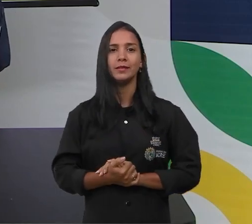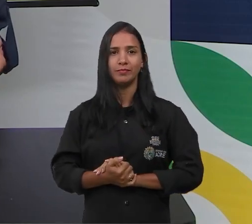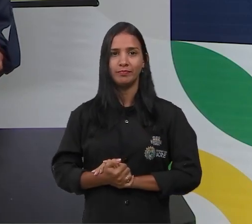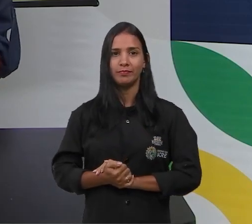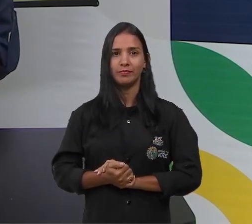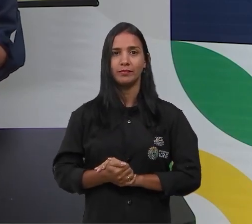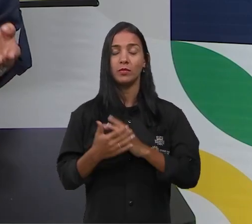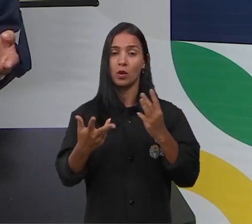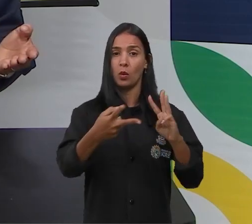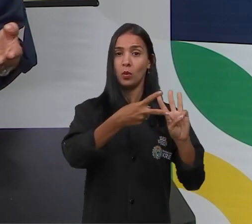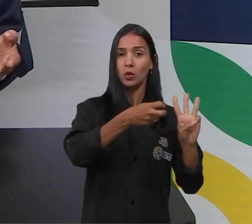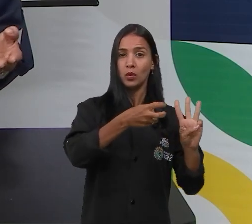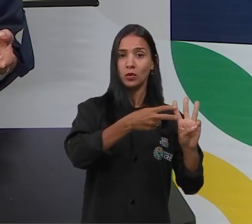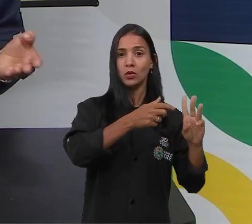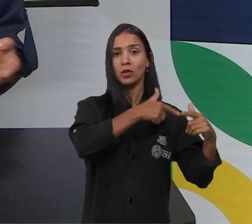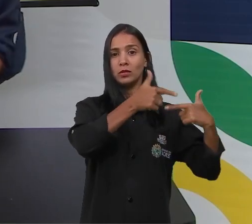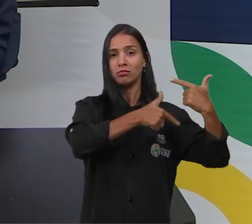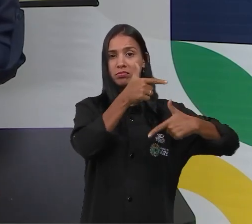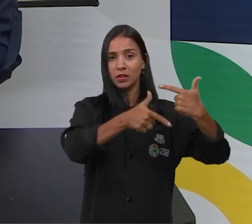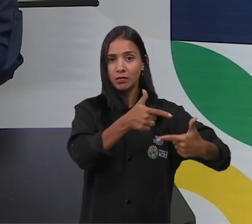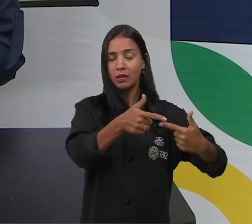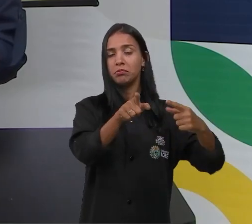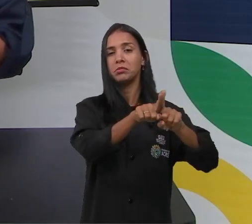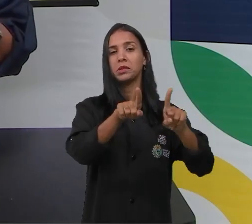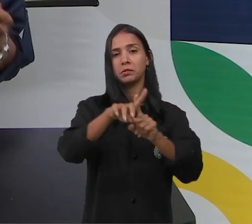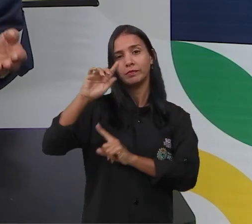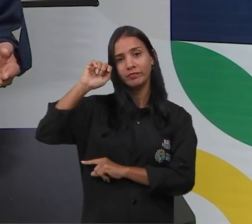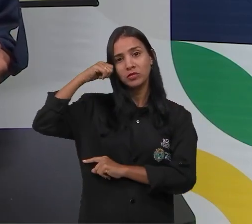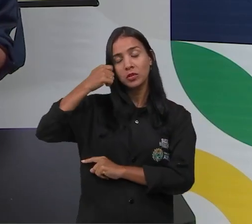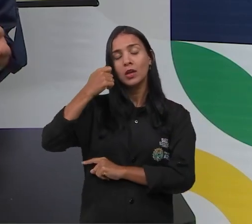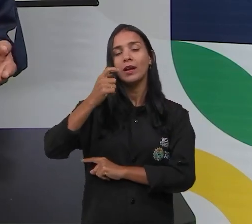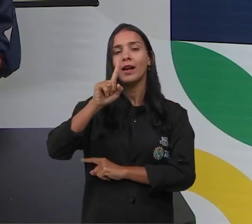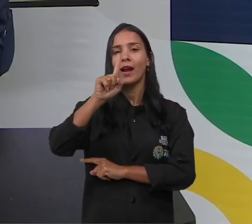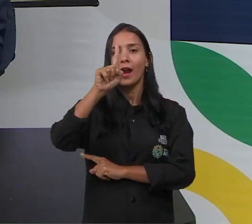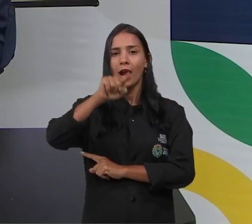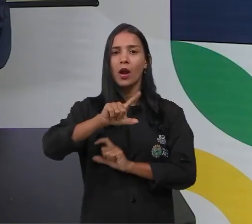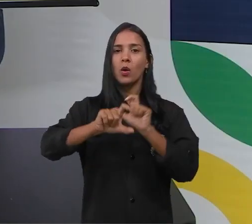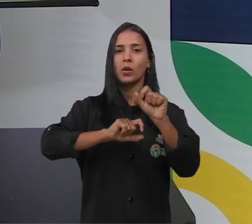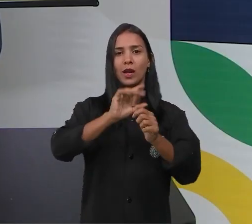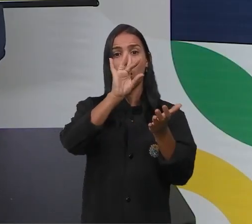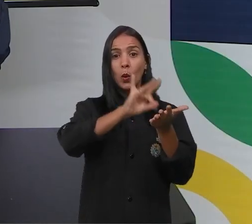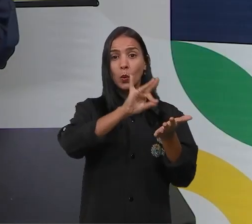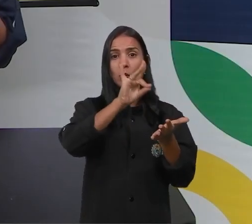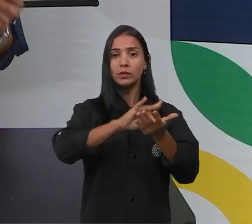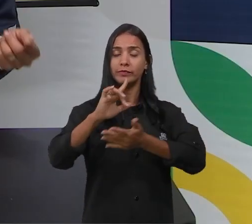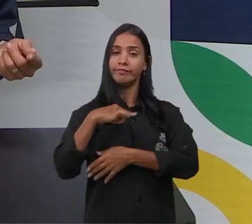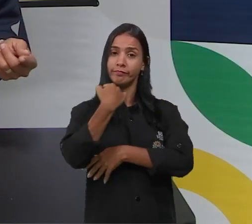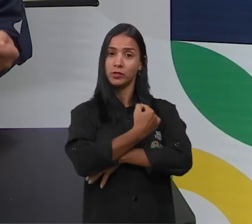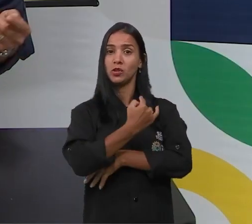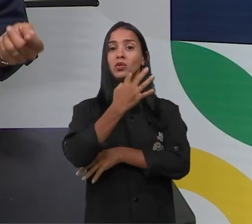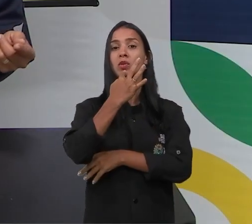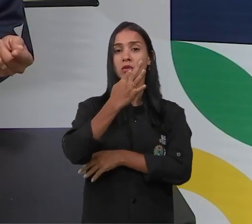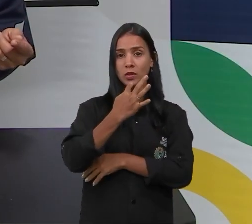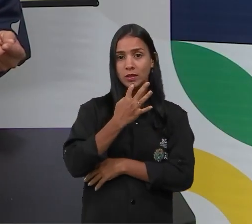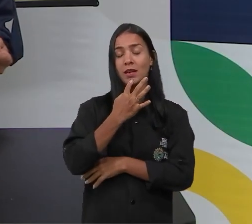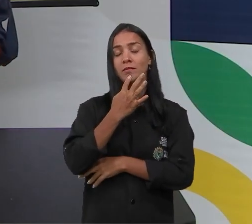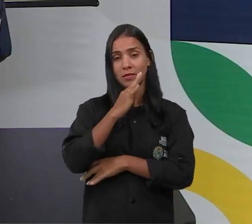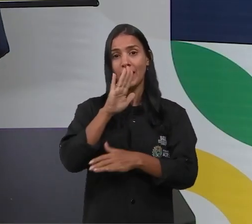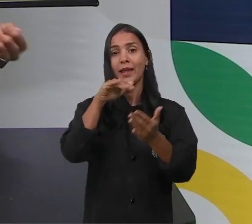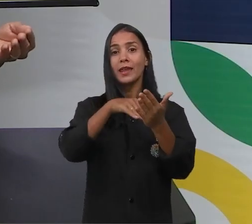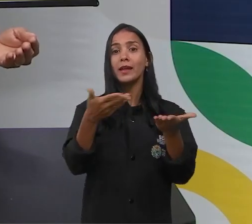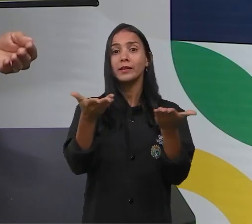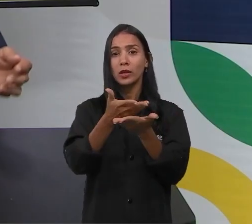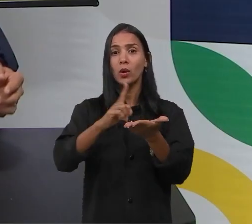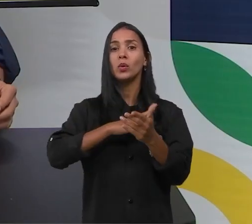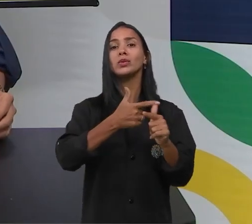originários, povos indígenas, dos povos afrodescendentes, foi uma realidade que, de algum modo, continua